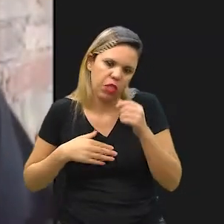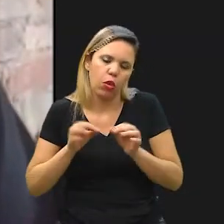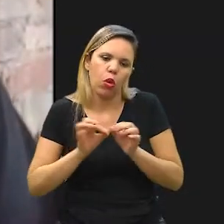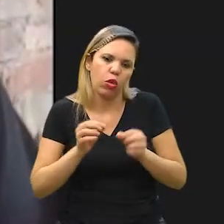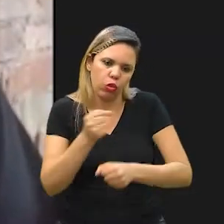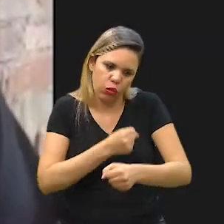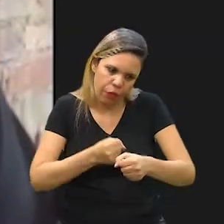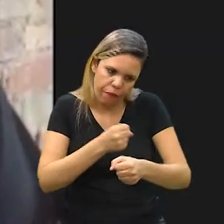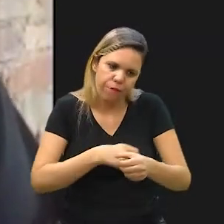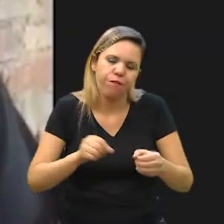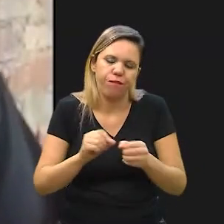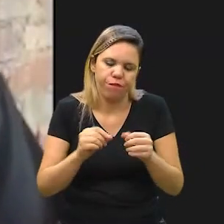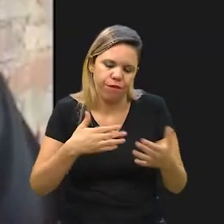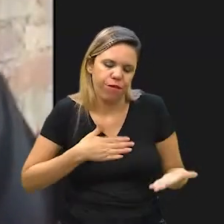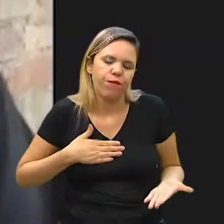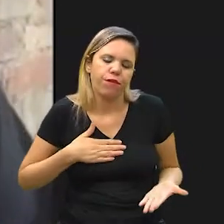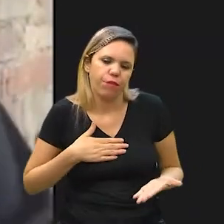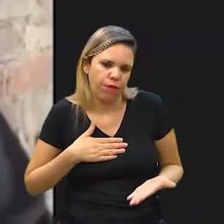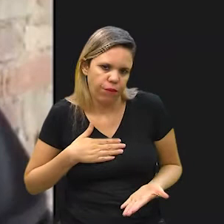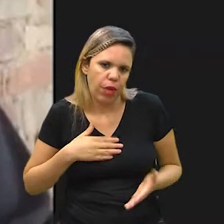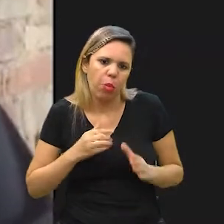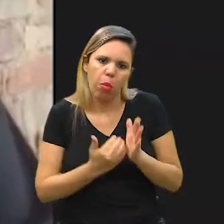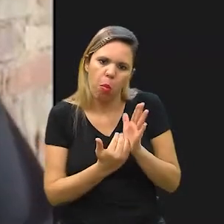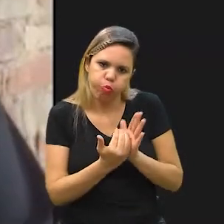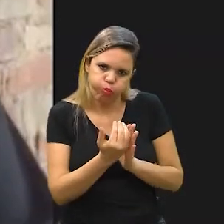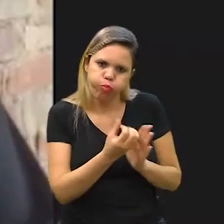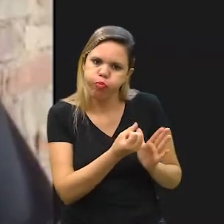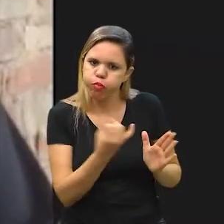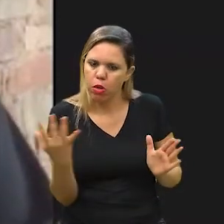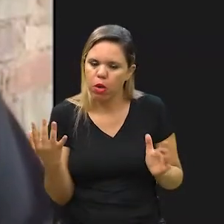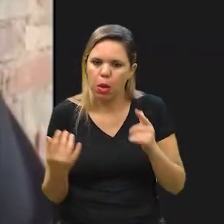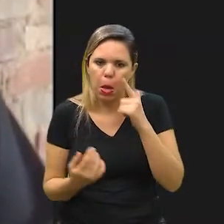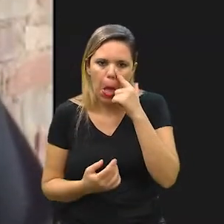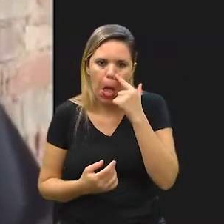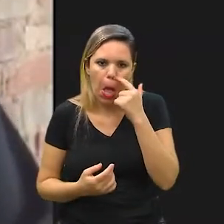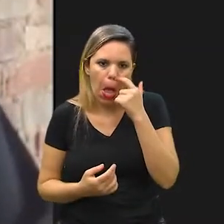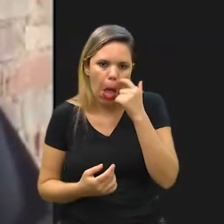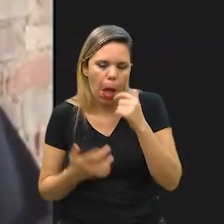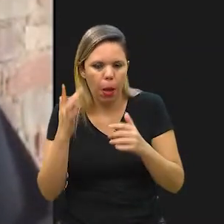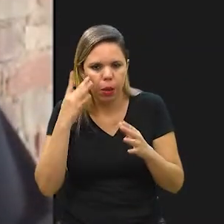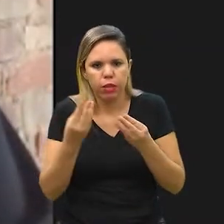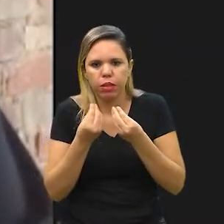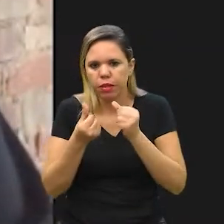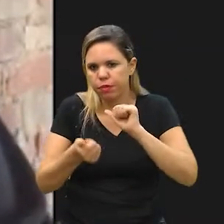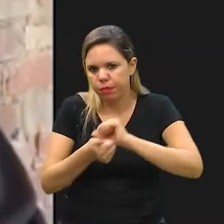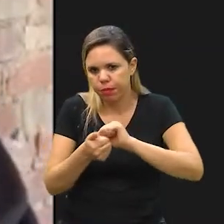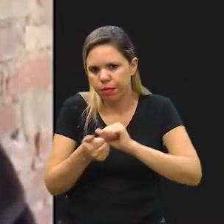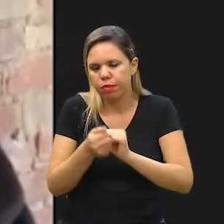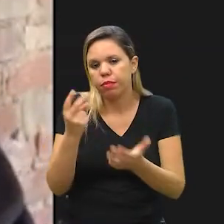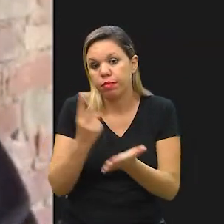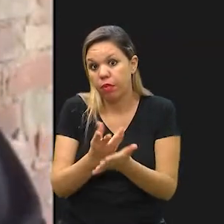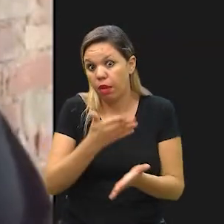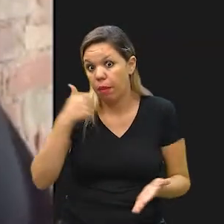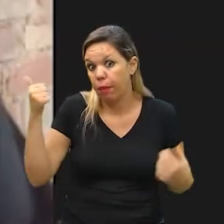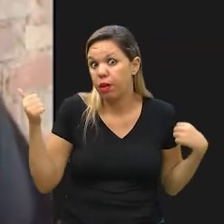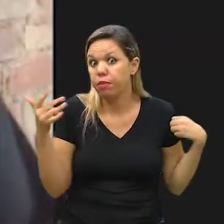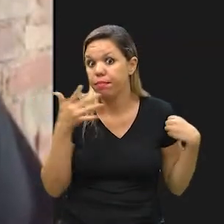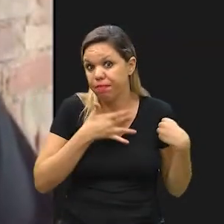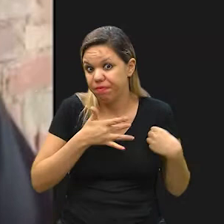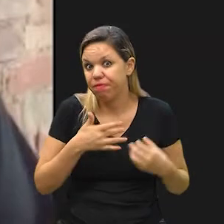assim, a gente pode ter aumentado a quantidade, mas eu acho que a qualidade, na verdade, acho que até melhorou,